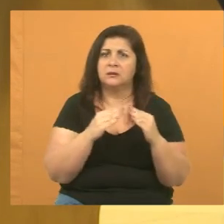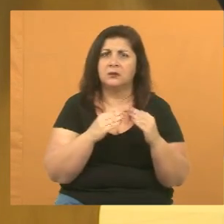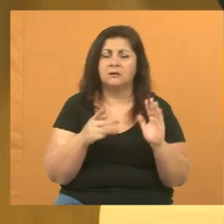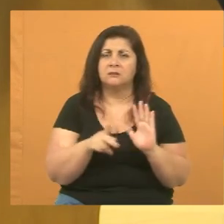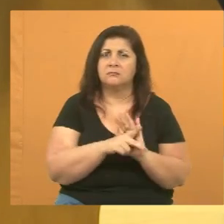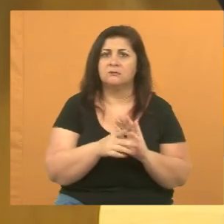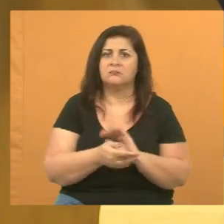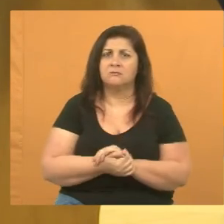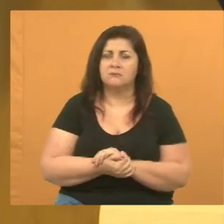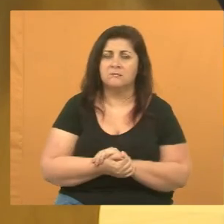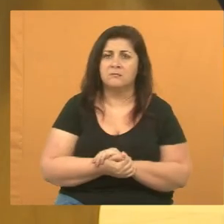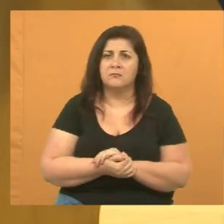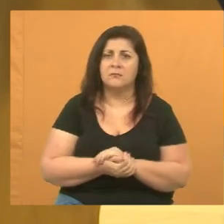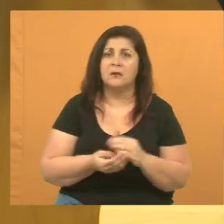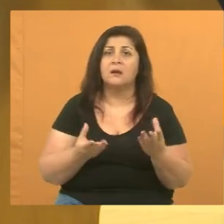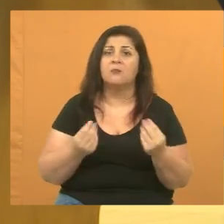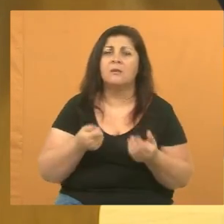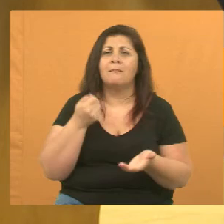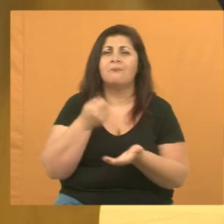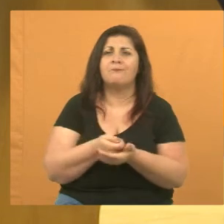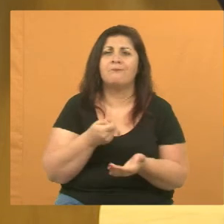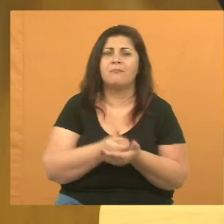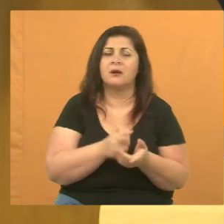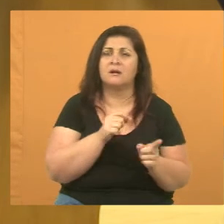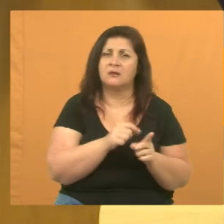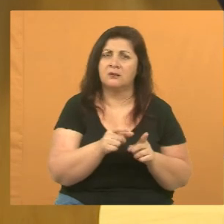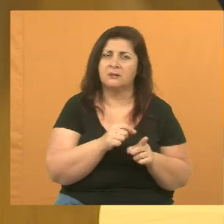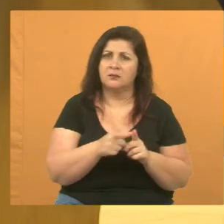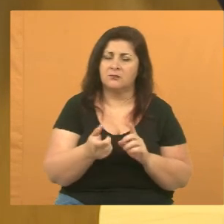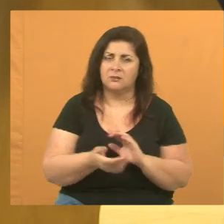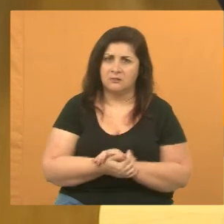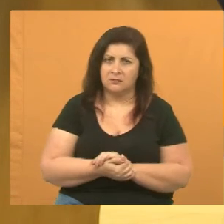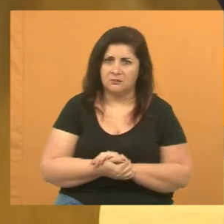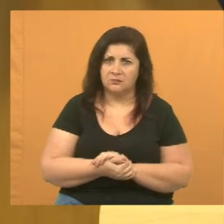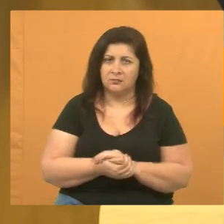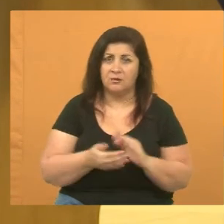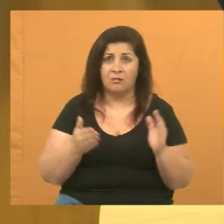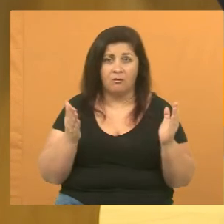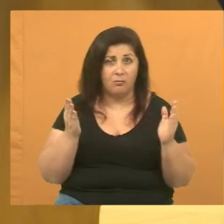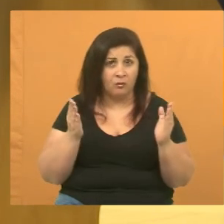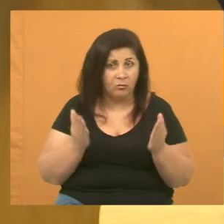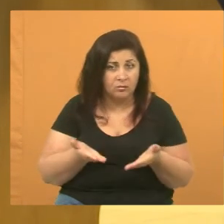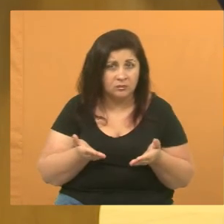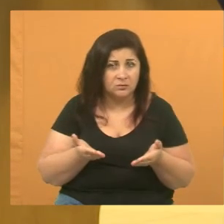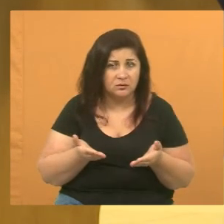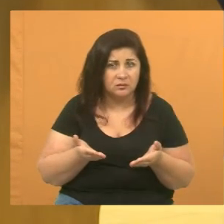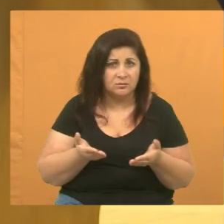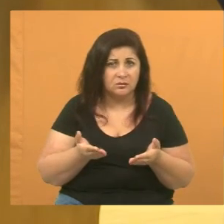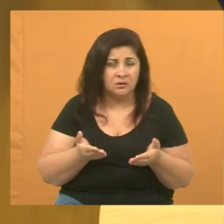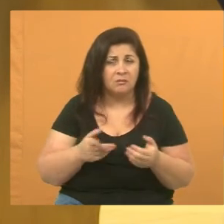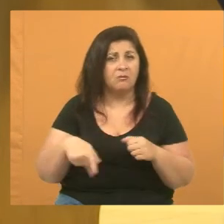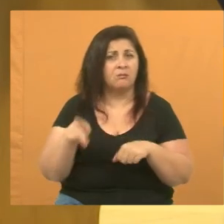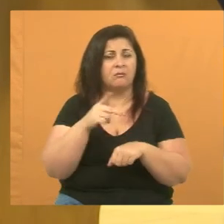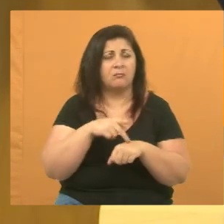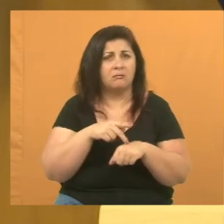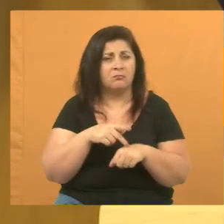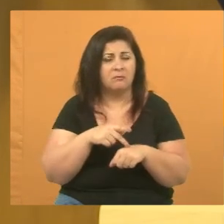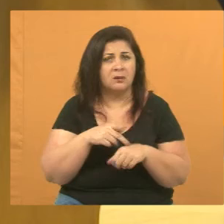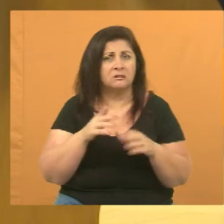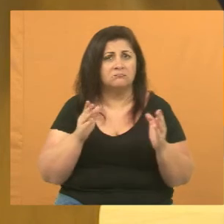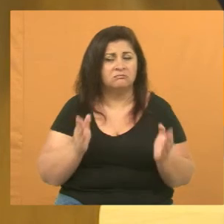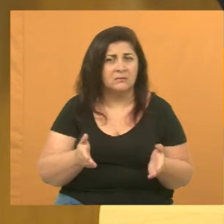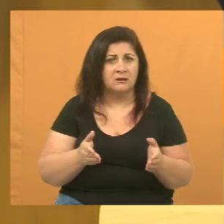aí, muitas delas estão pagando aluguel. E hoje, na situação que o país vive, na